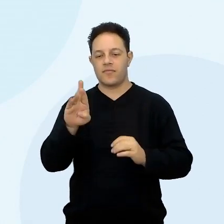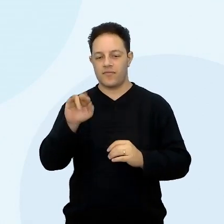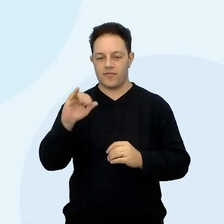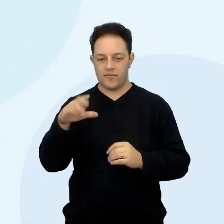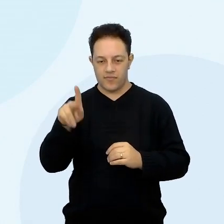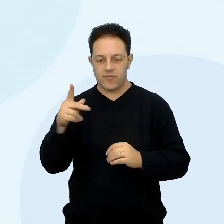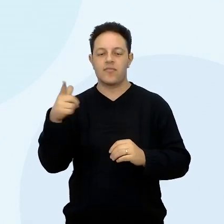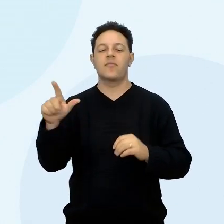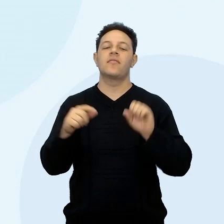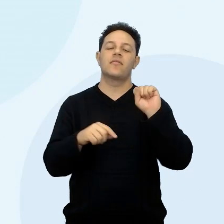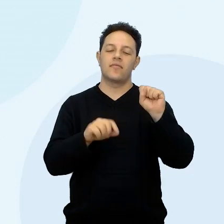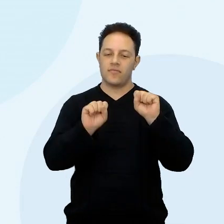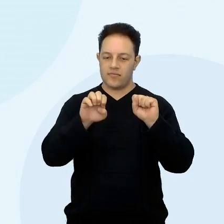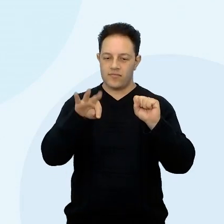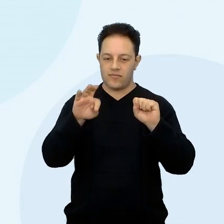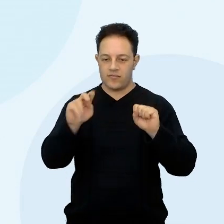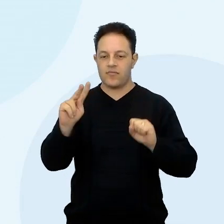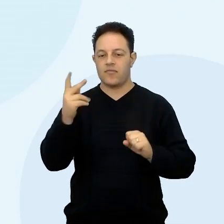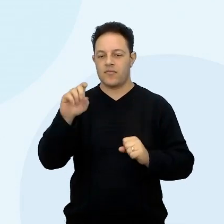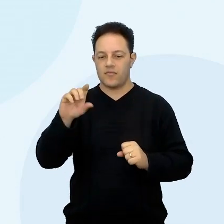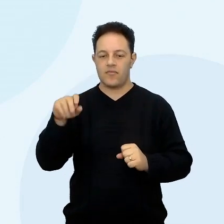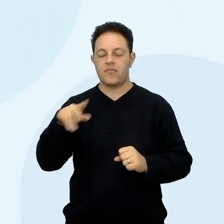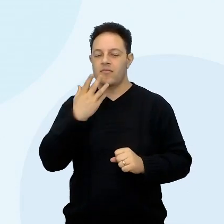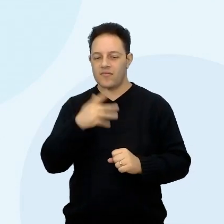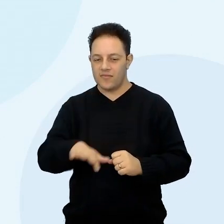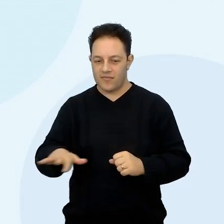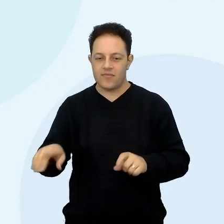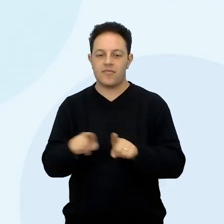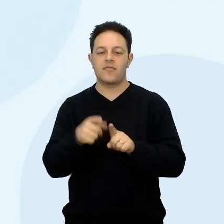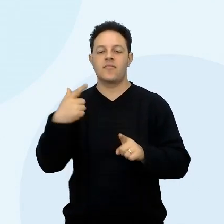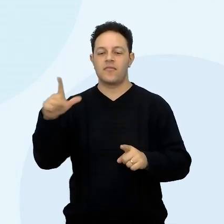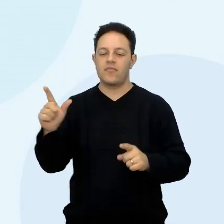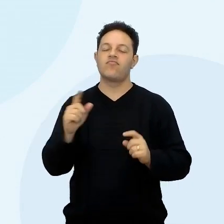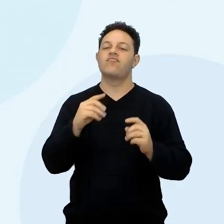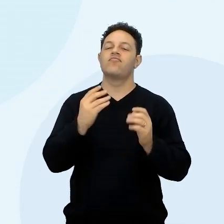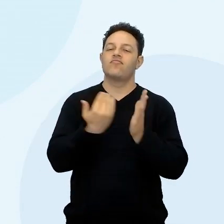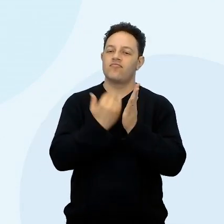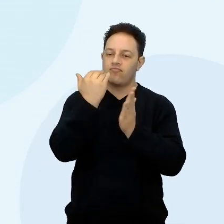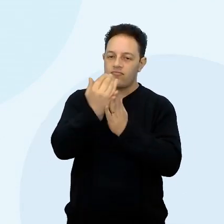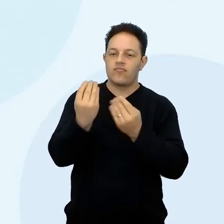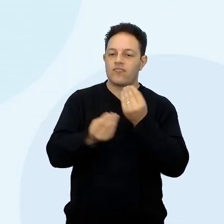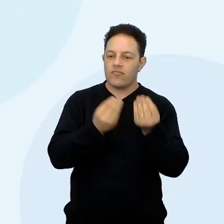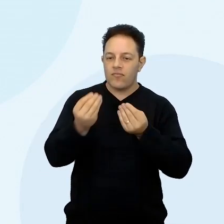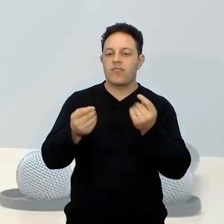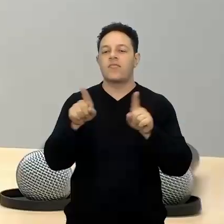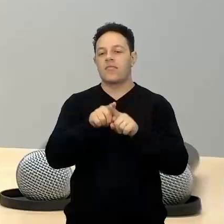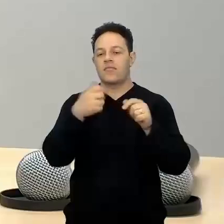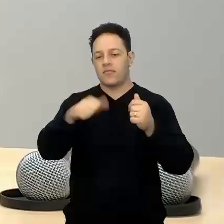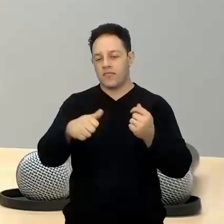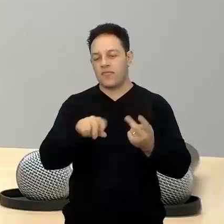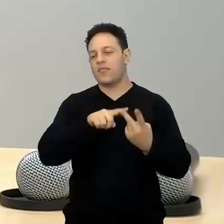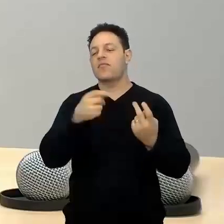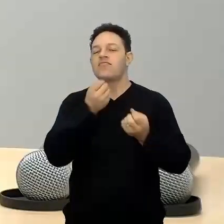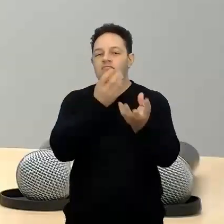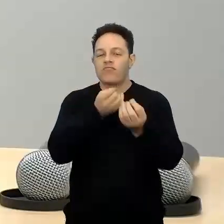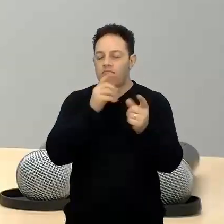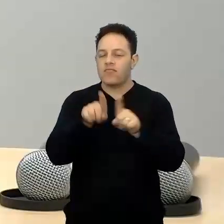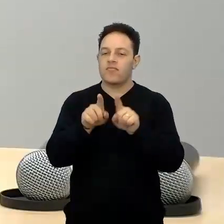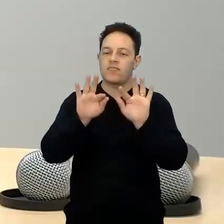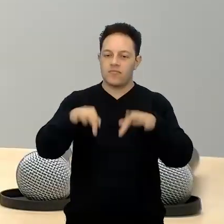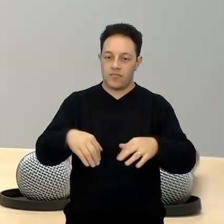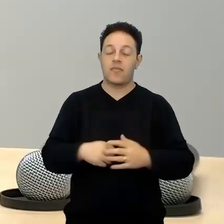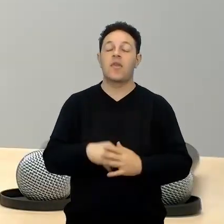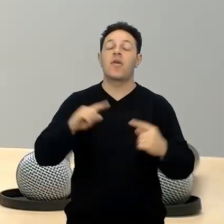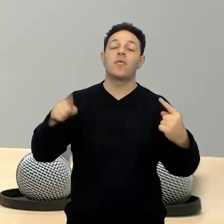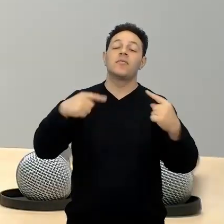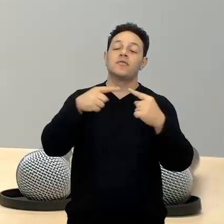no desdobramento, avaliação, referência, os informes e o encerramento. O nosso objetivo de hoje, então,